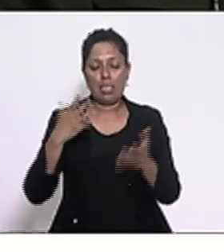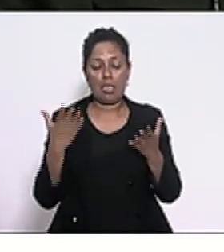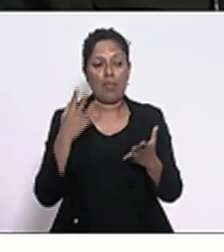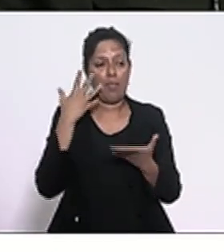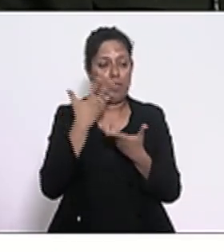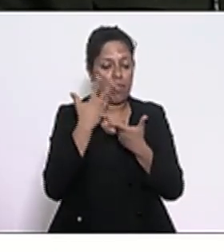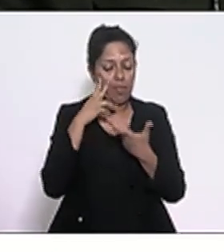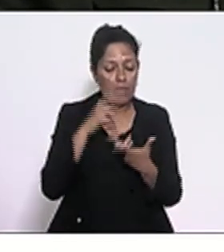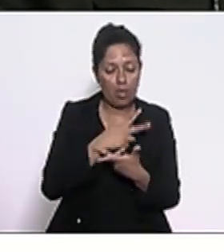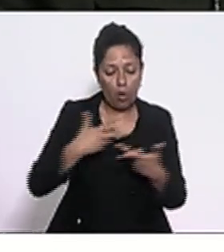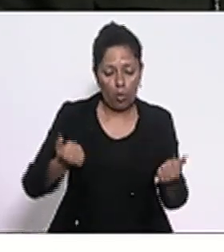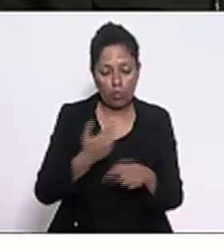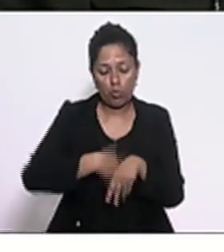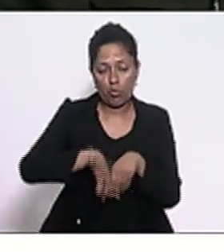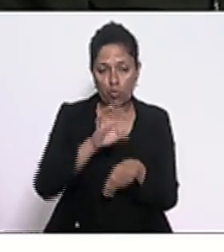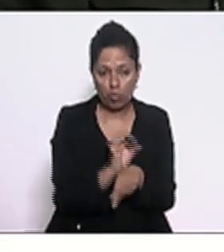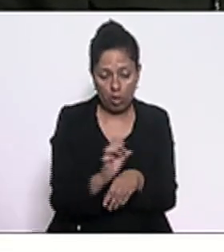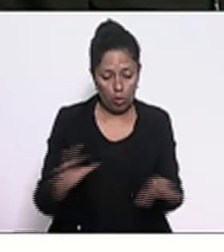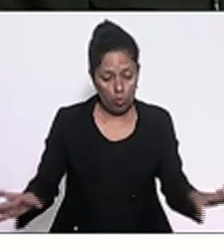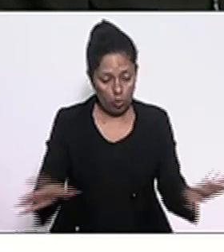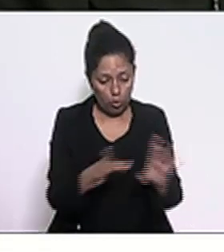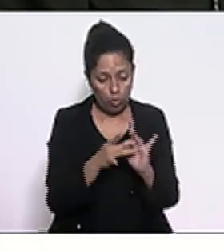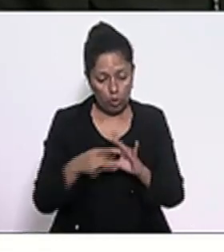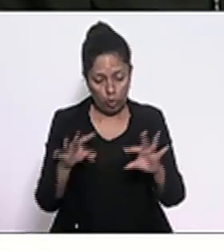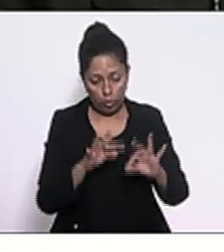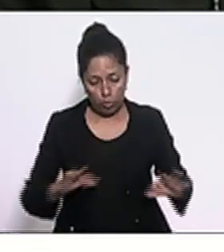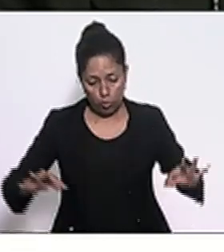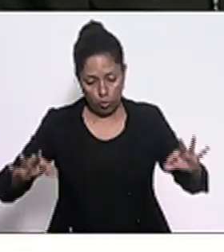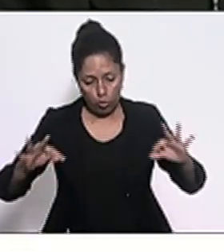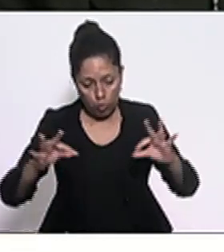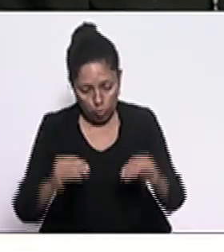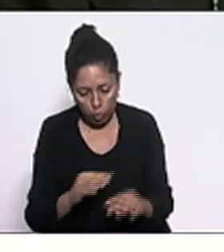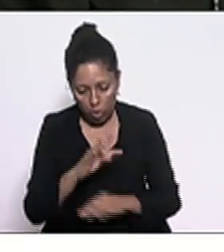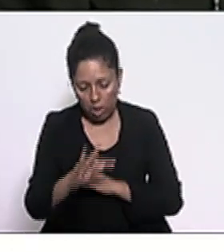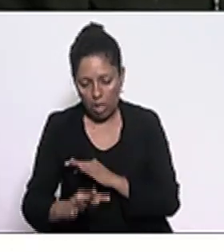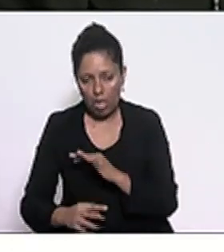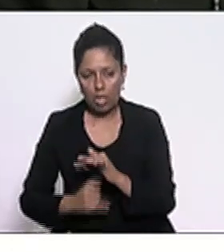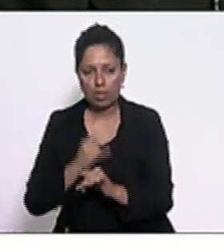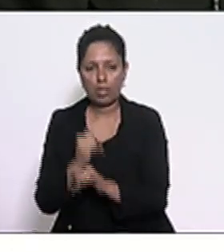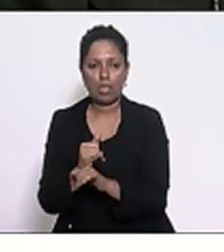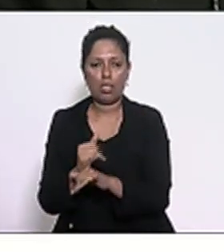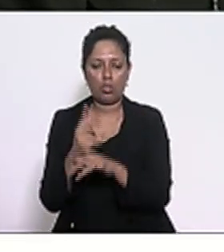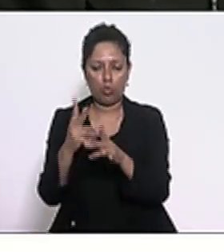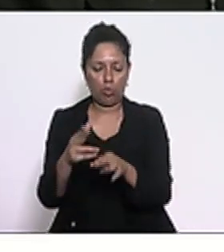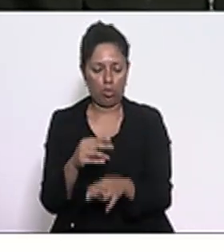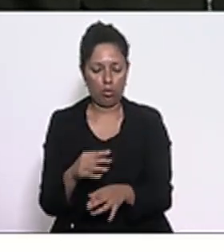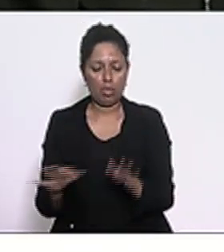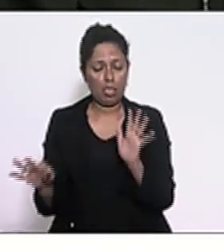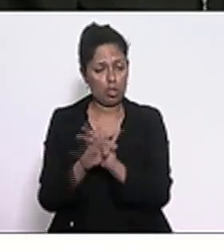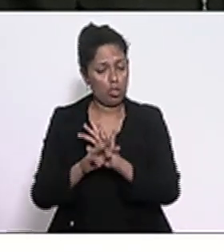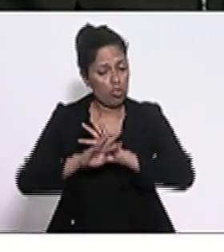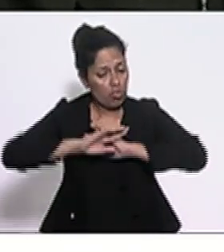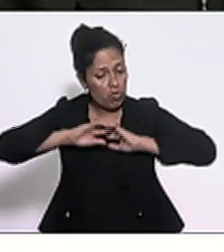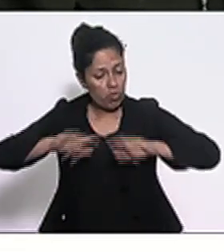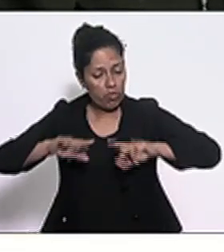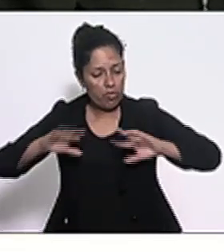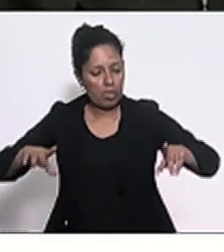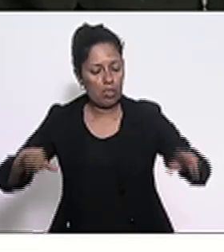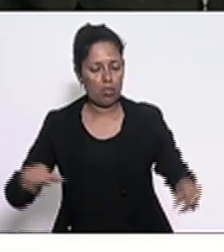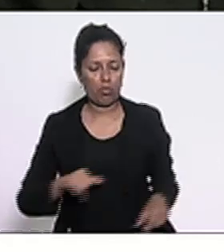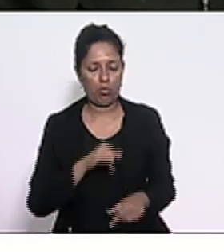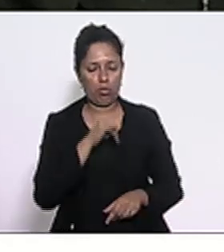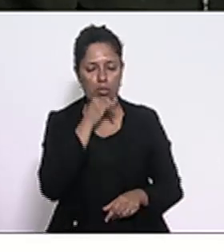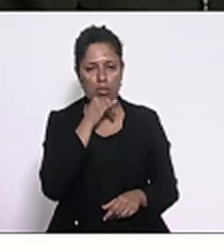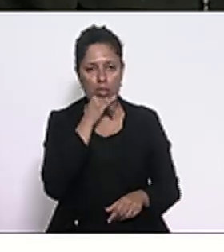dados. Integrar todos os dados com a tecnologia disponível que se tem hoje, dos data